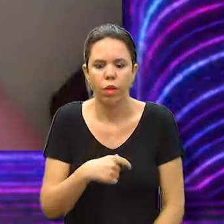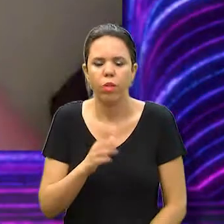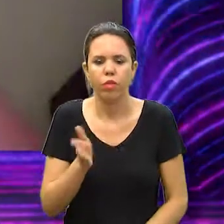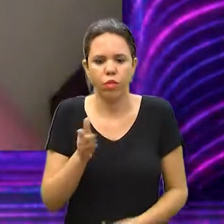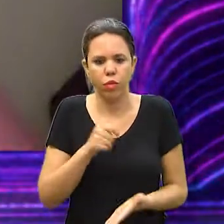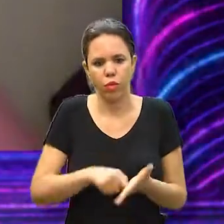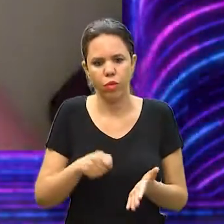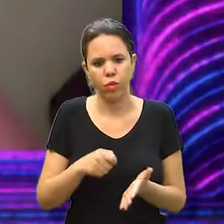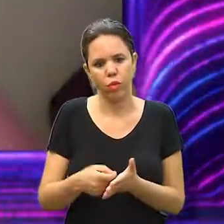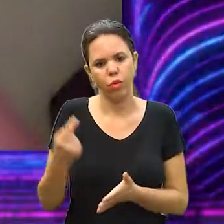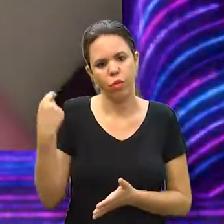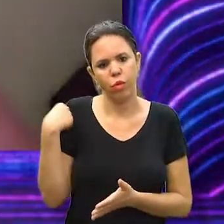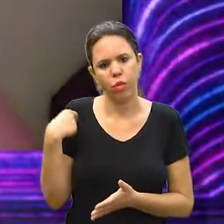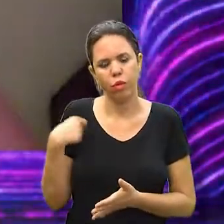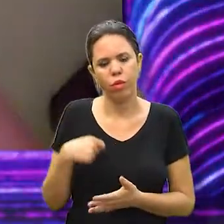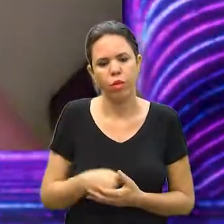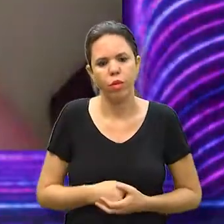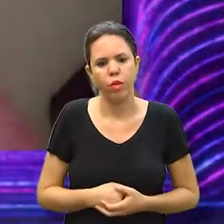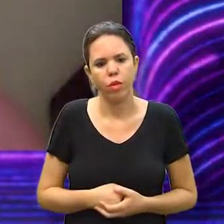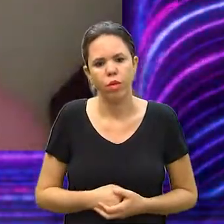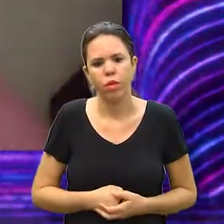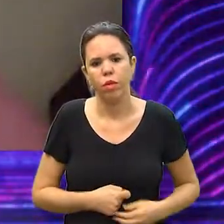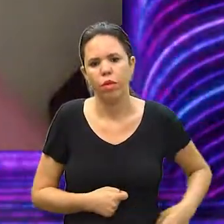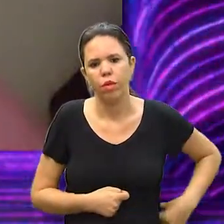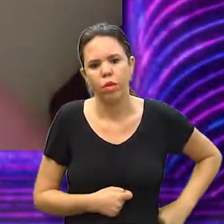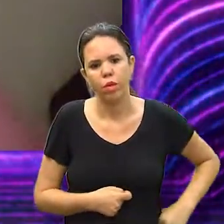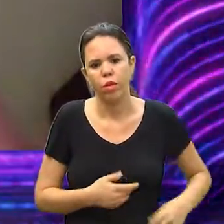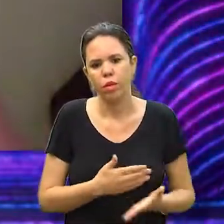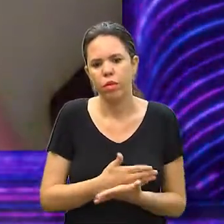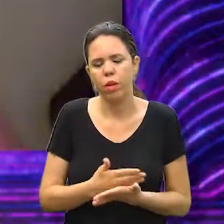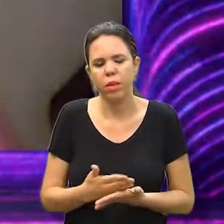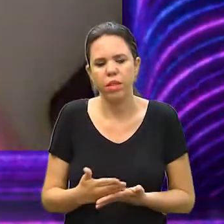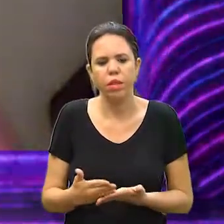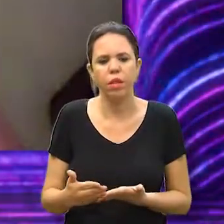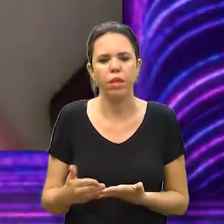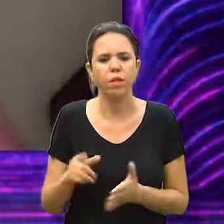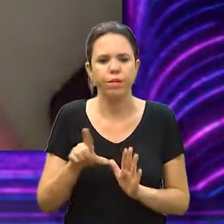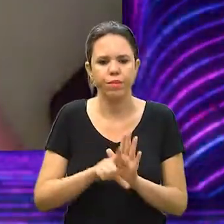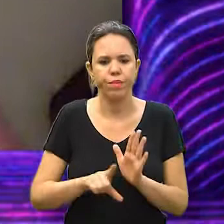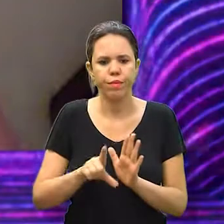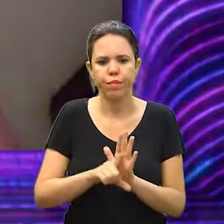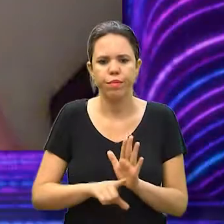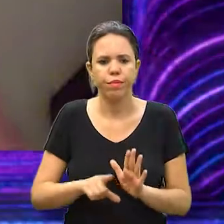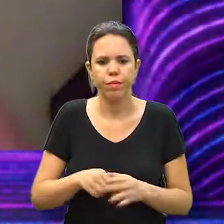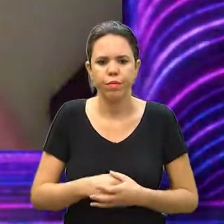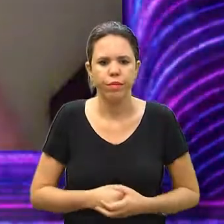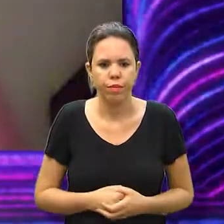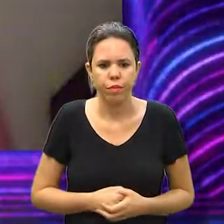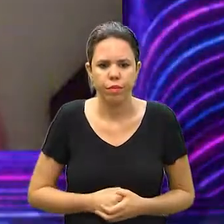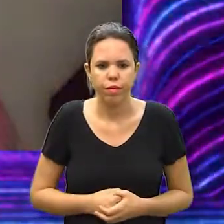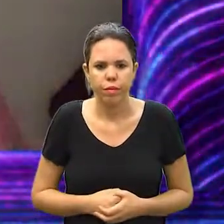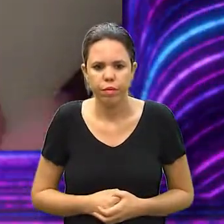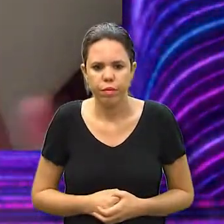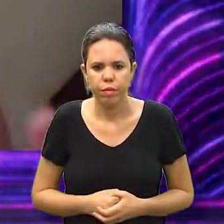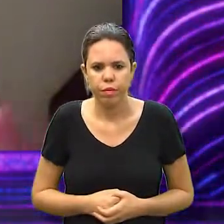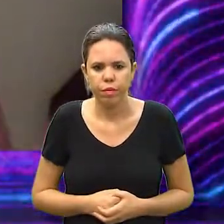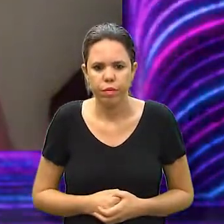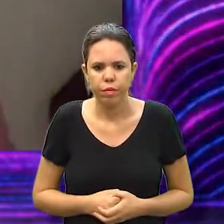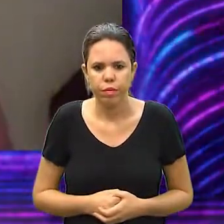Eu já escrevi roteiro para o Bongalalão no começo da minha vida literária, então era